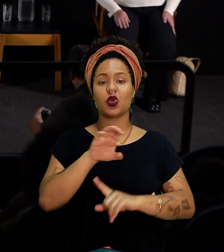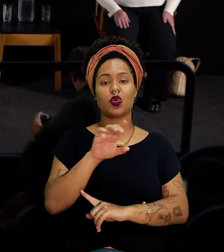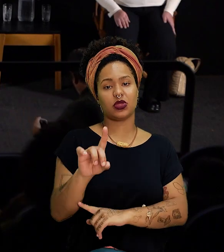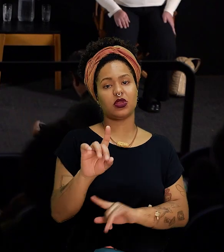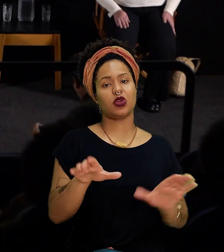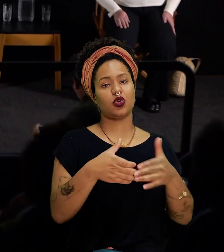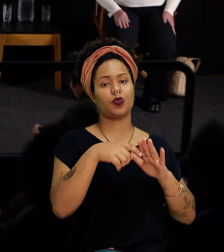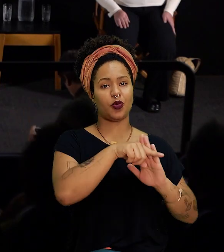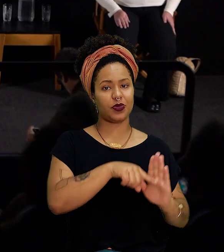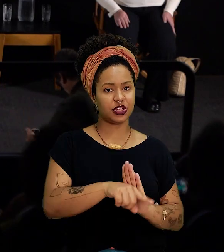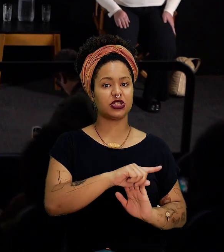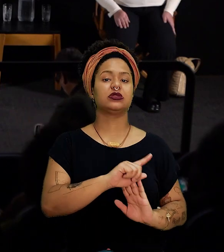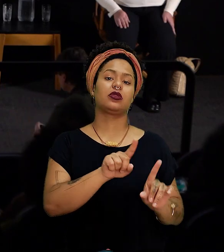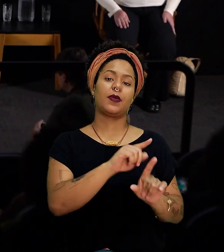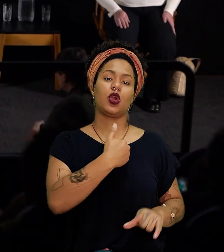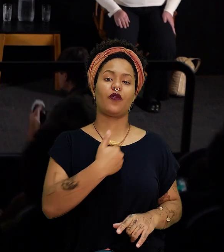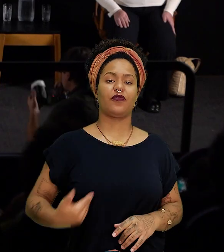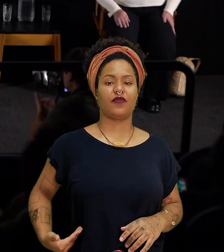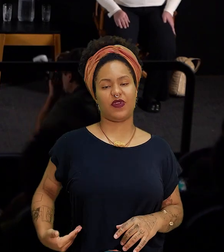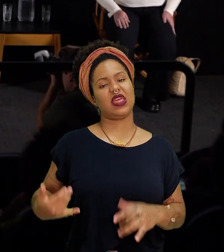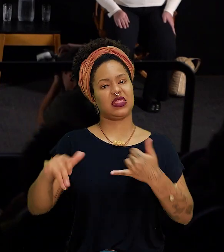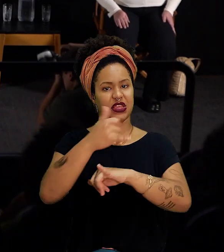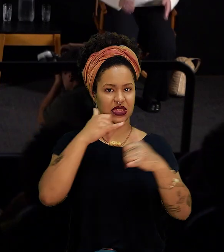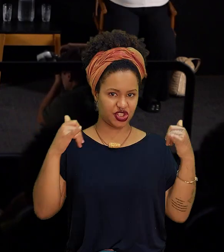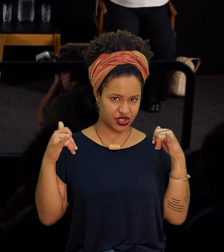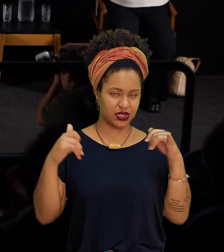Grupo de Pesquisa em Governança Energética.